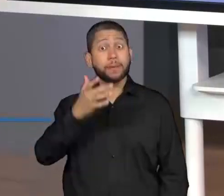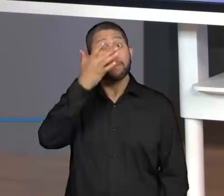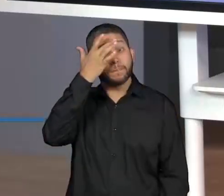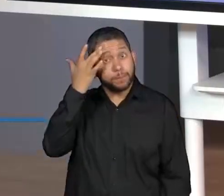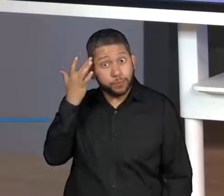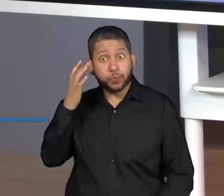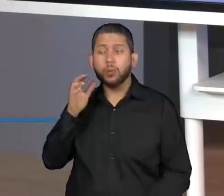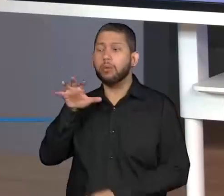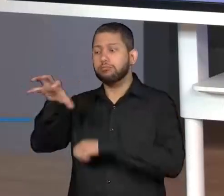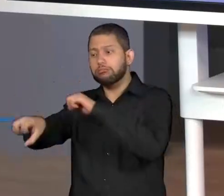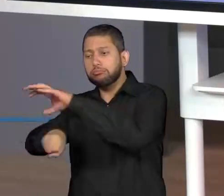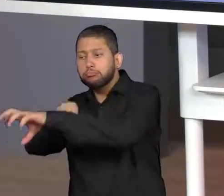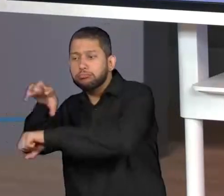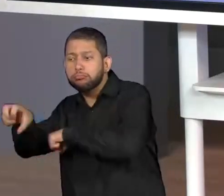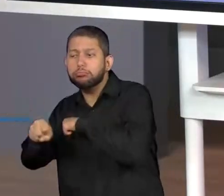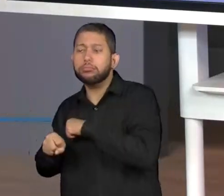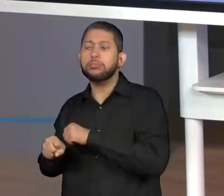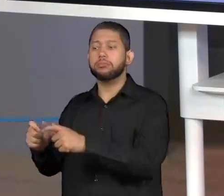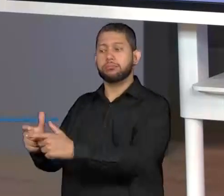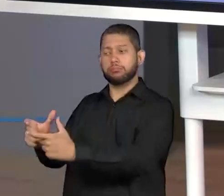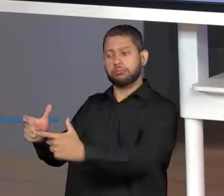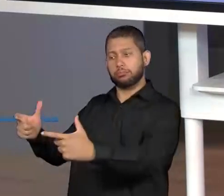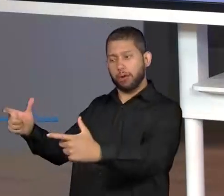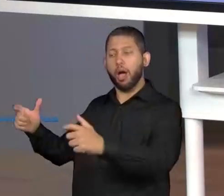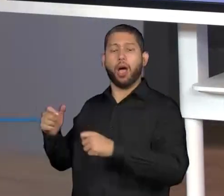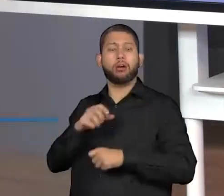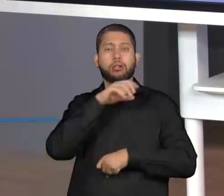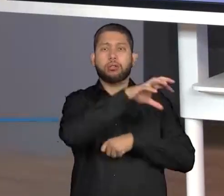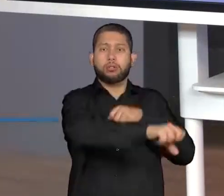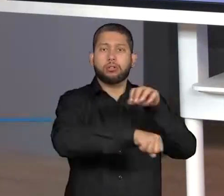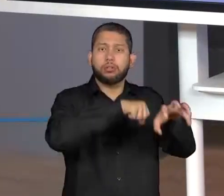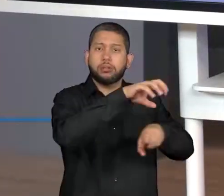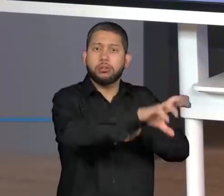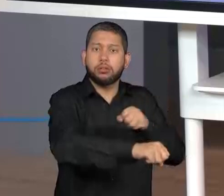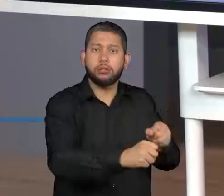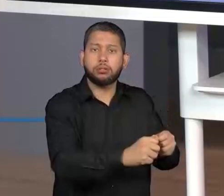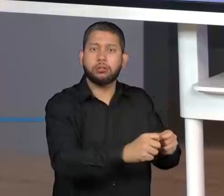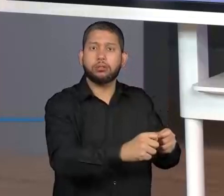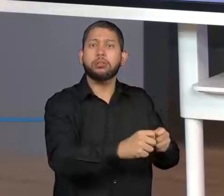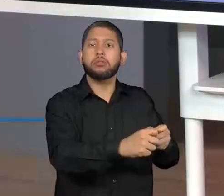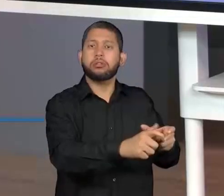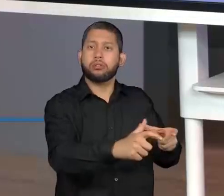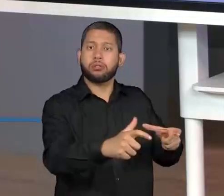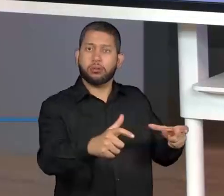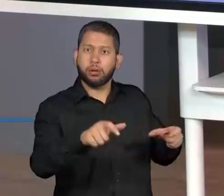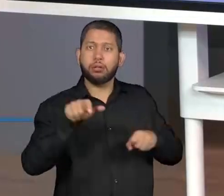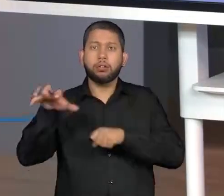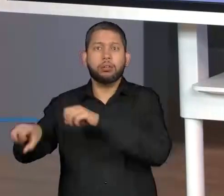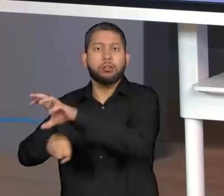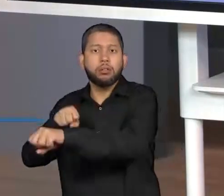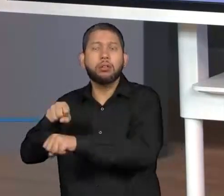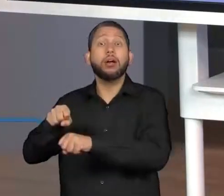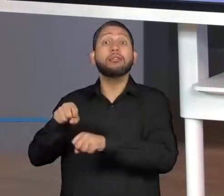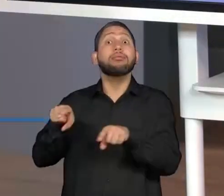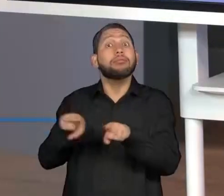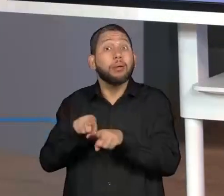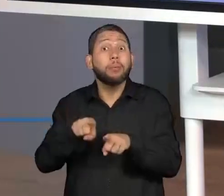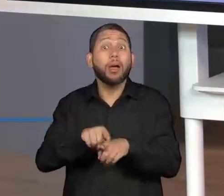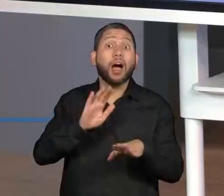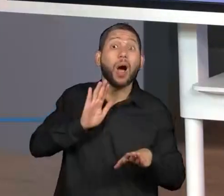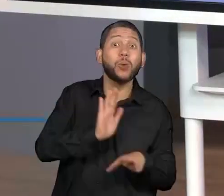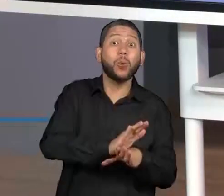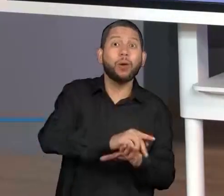Então, tá dando para entender? Apesar deles retirarem da natureza, eles também cultivam essas terras, eles